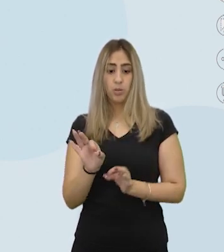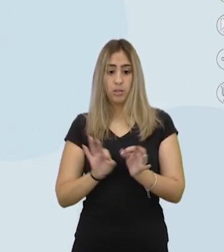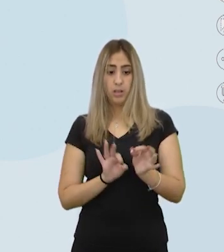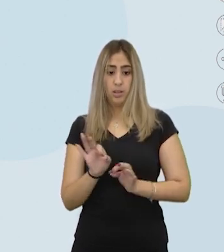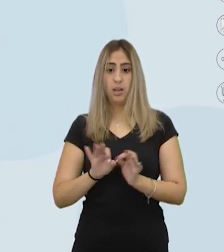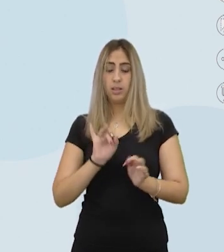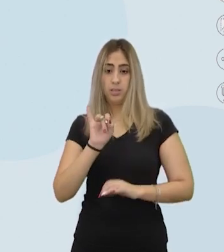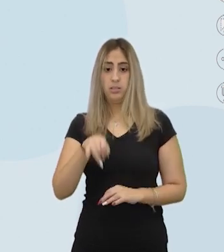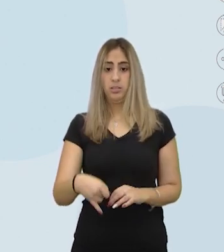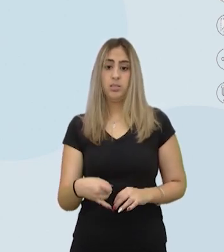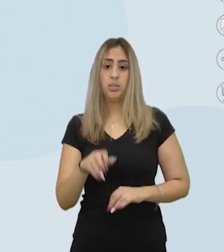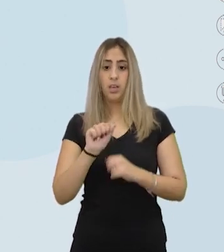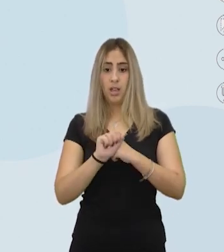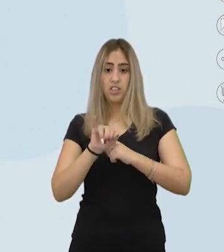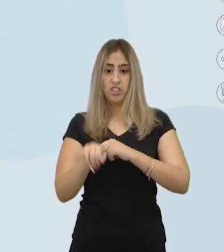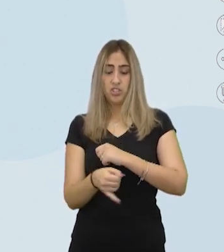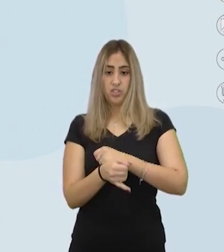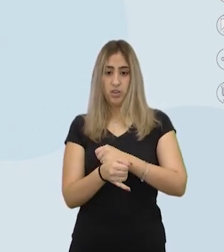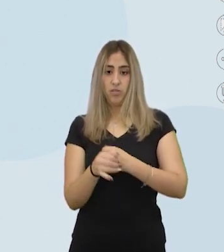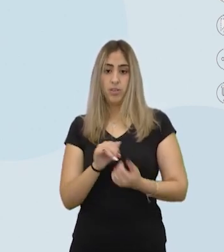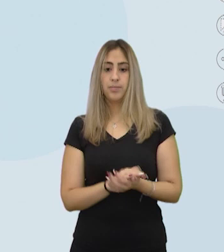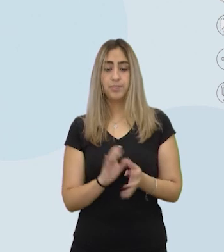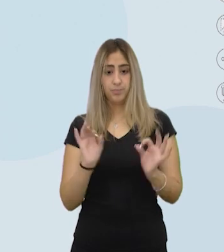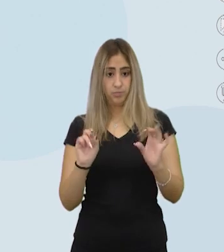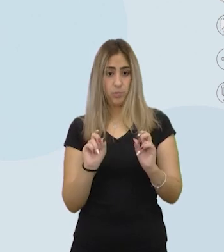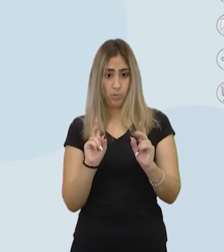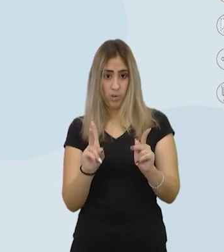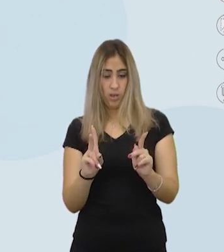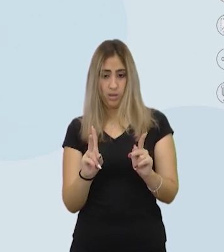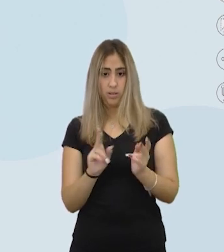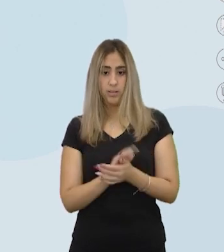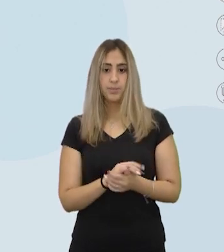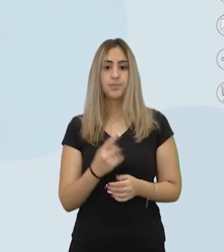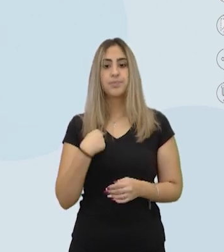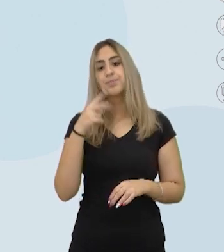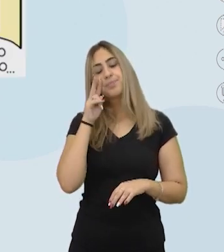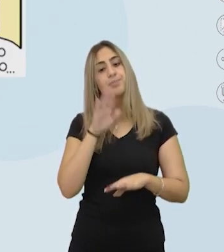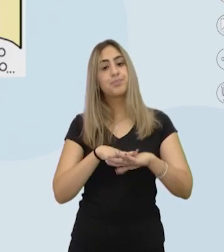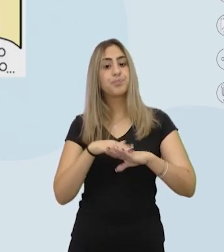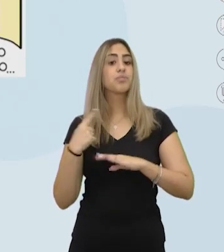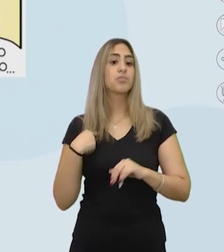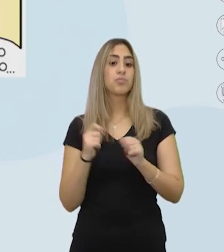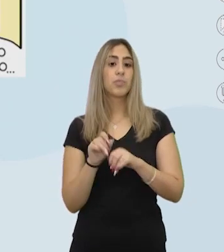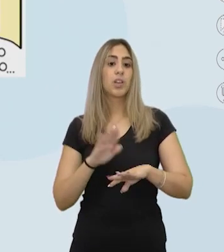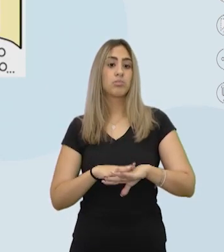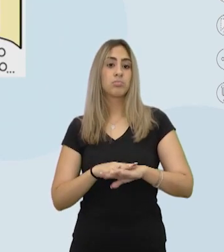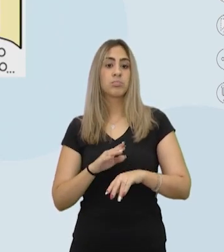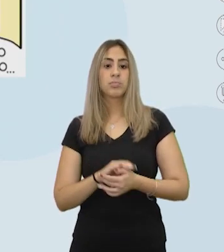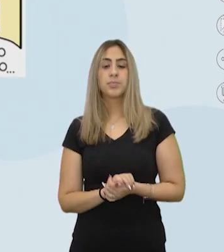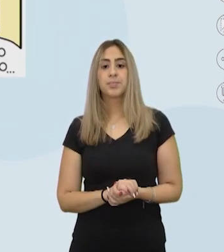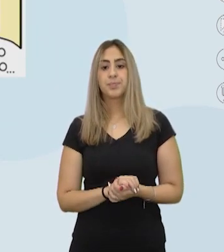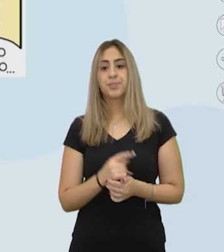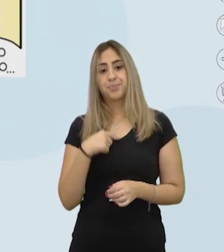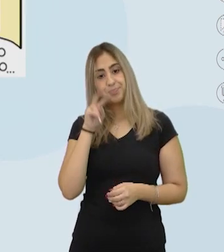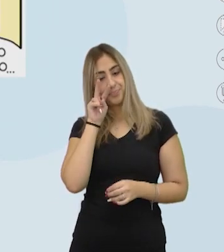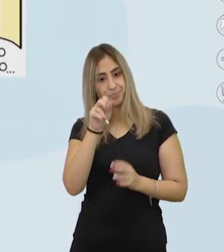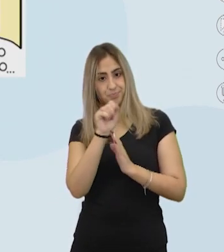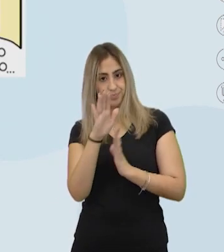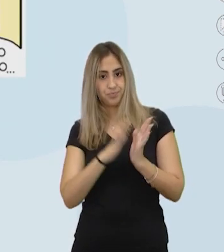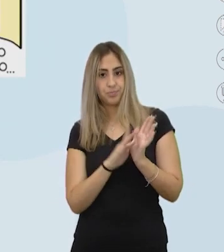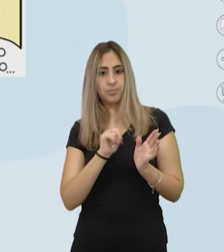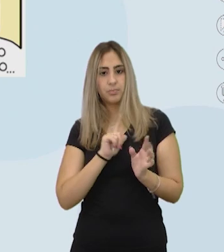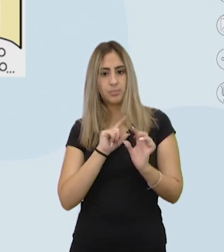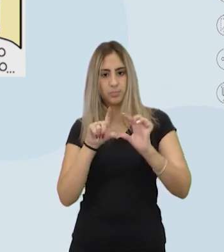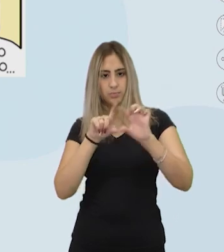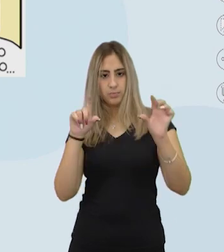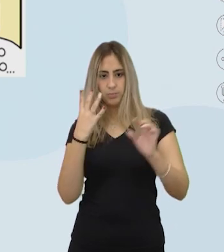sindética aditiva, tá certo? Perceba como a gente faz isso o tempo todo, então, ó. Temos aqui uma tirinha,